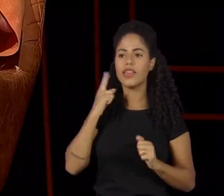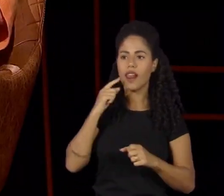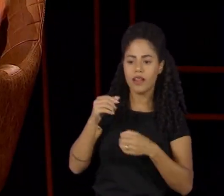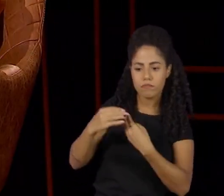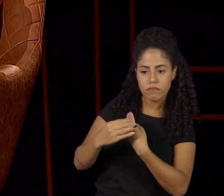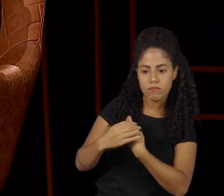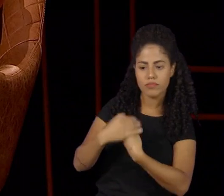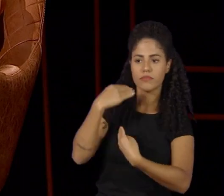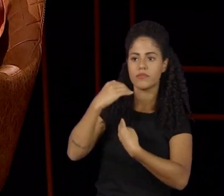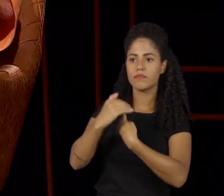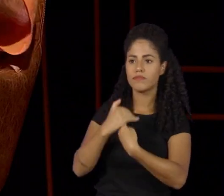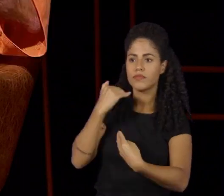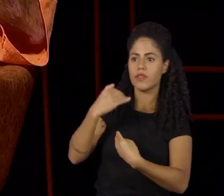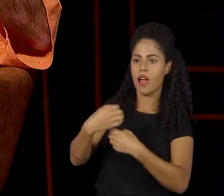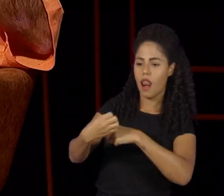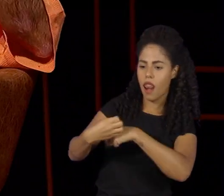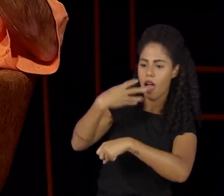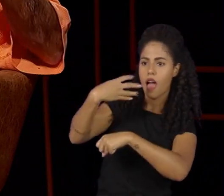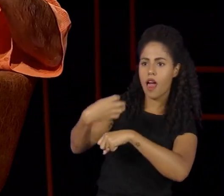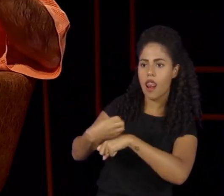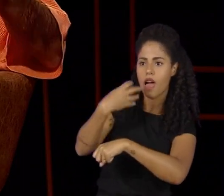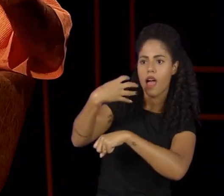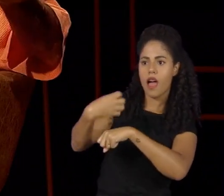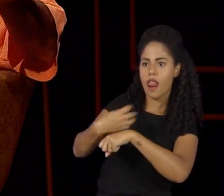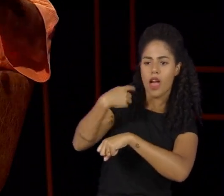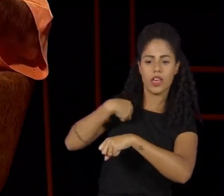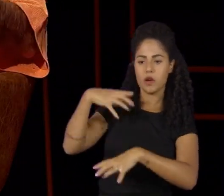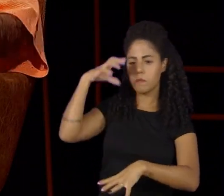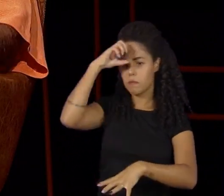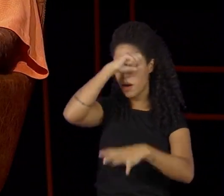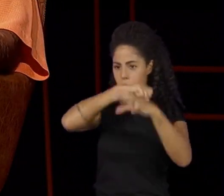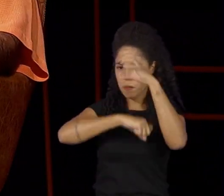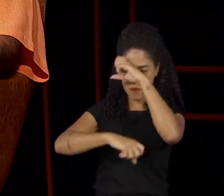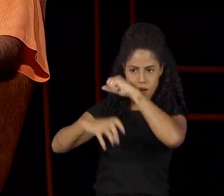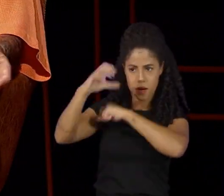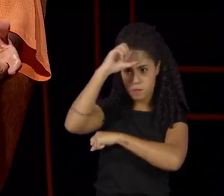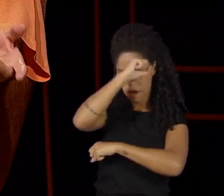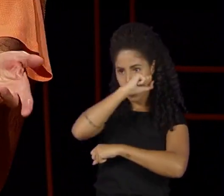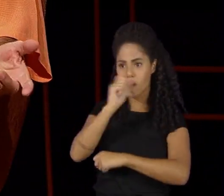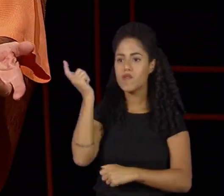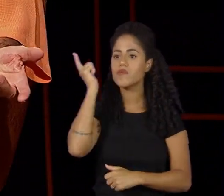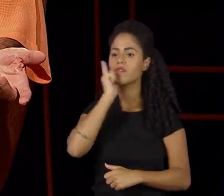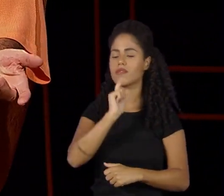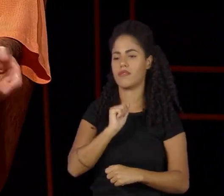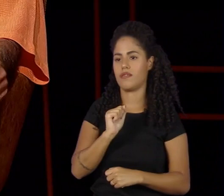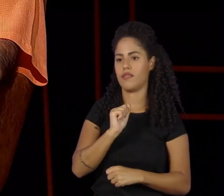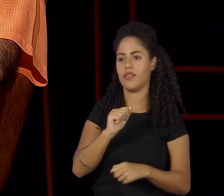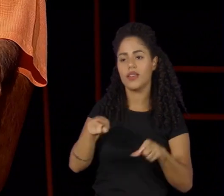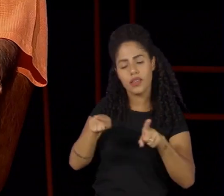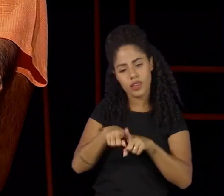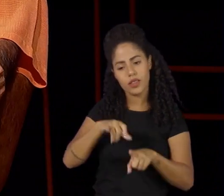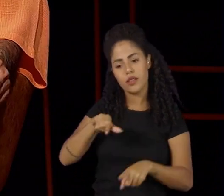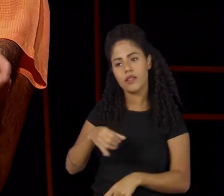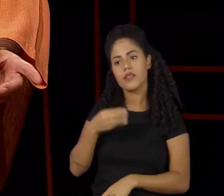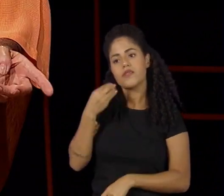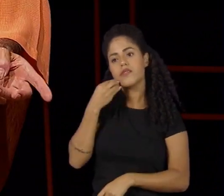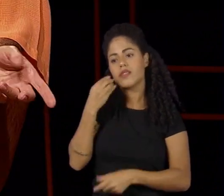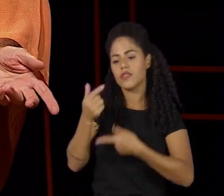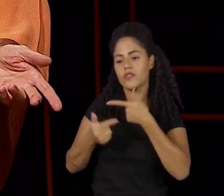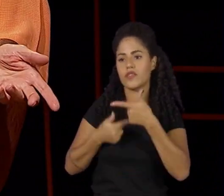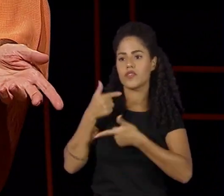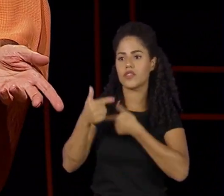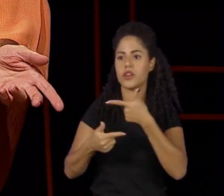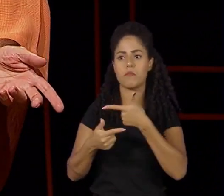intenção aqui, sobe o tom aqui, tarará, e eu fui aprendendo com ela, né? E tive a oportunidade, cara, de trabalhar só